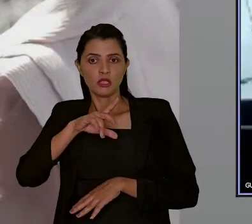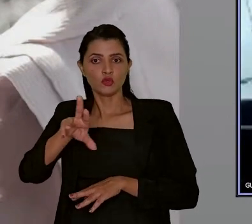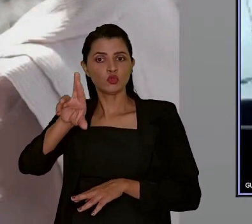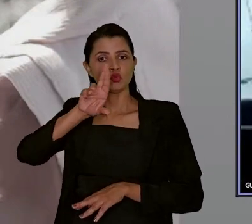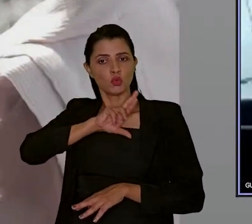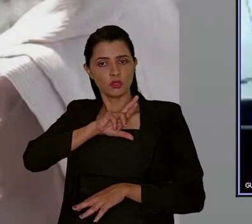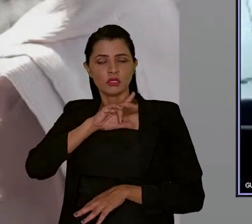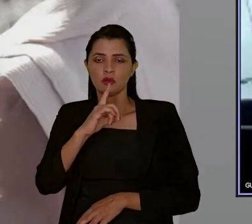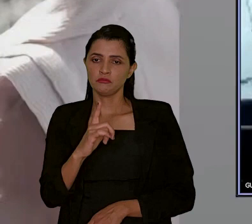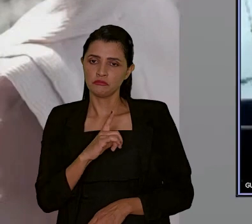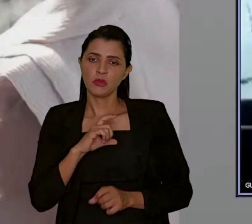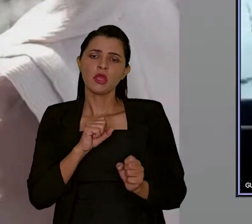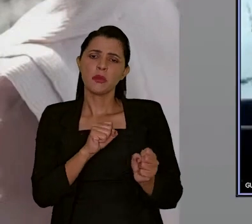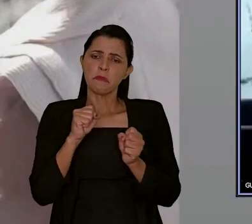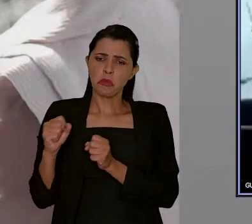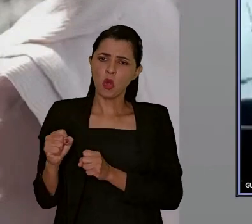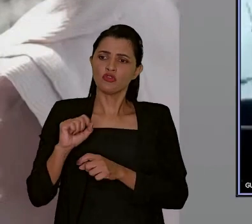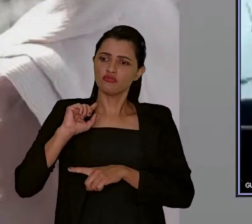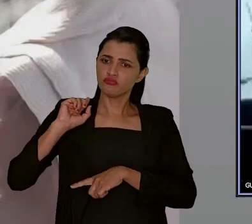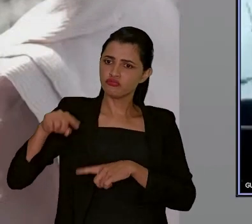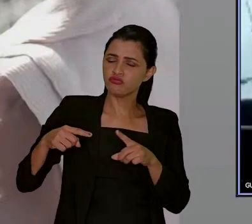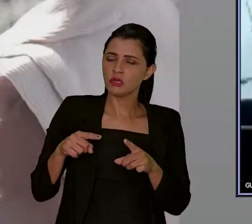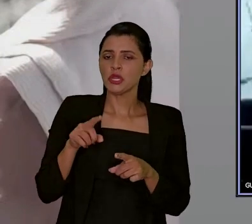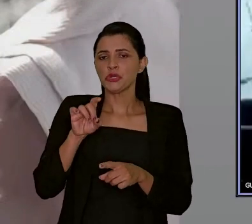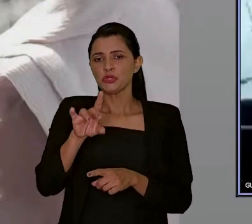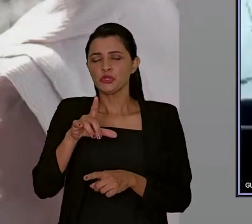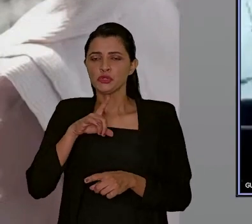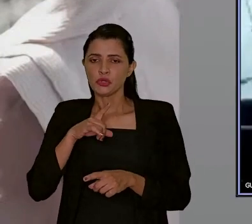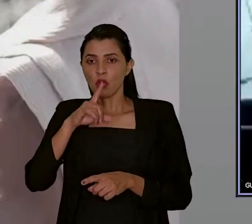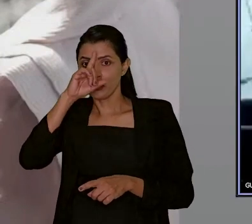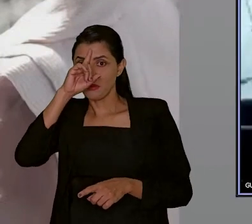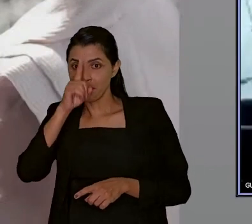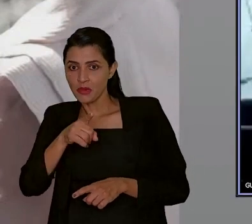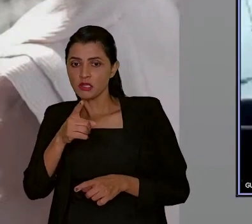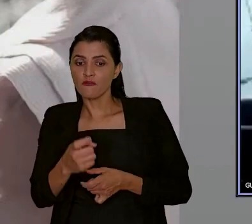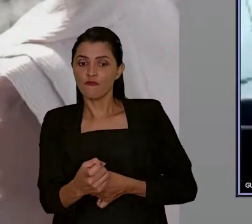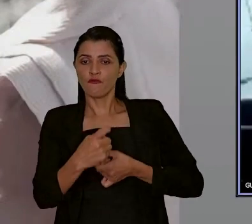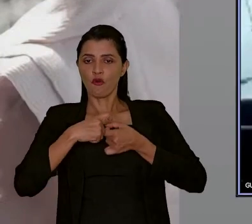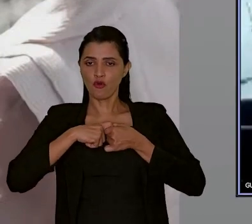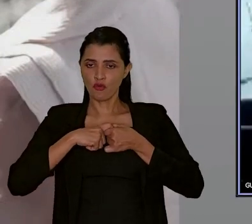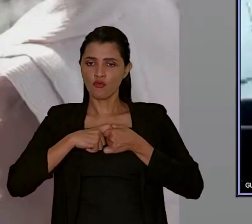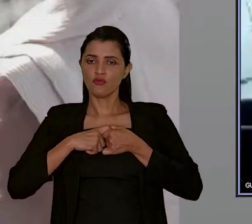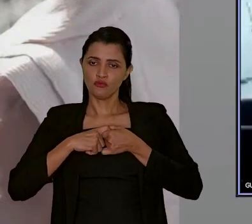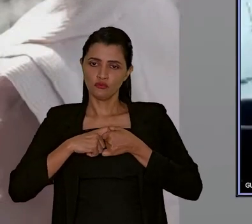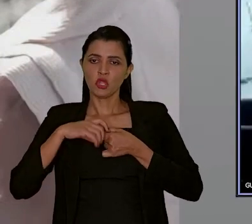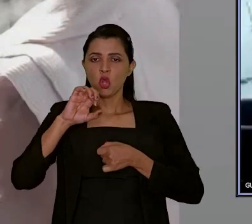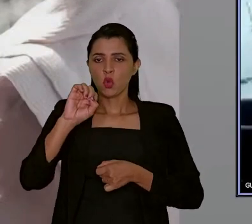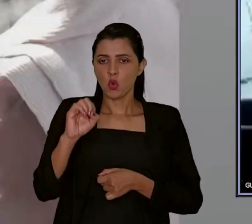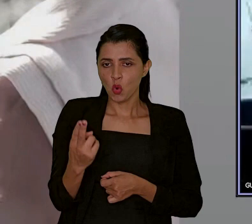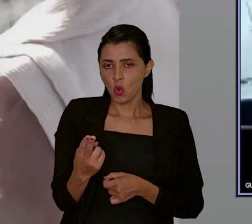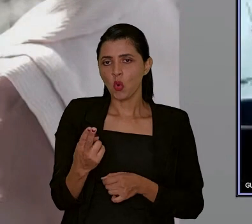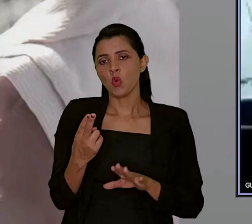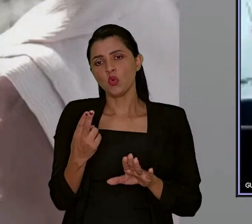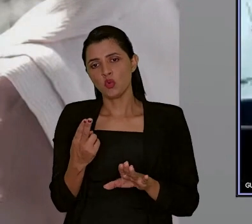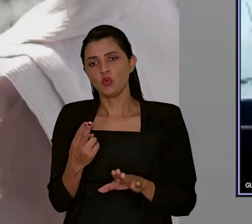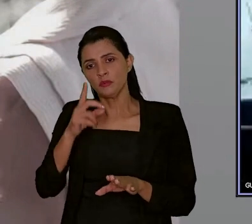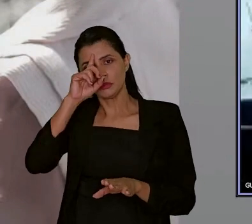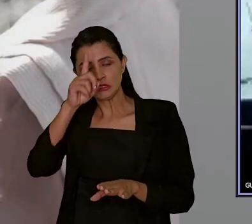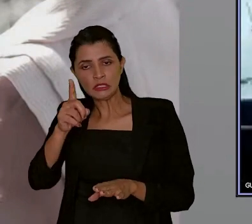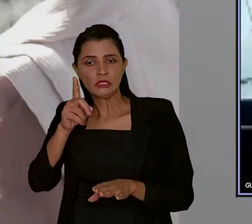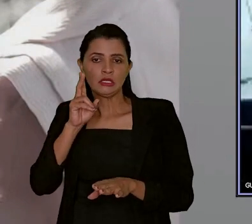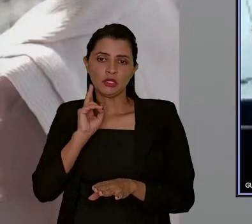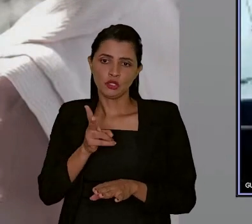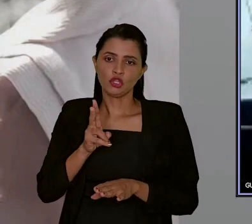podem extrapolar apenas a determinação do retorno, ou, enfim, a determinação de manutenção da criança no